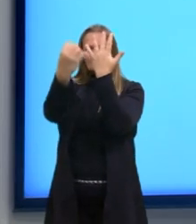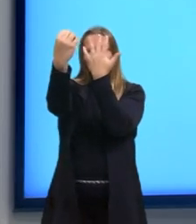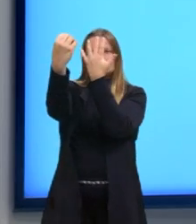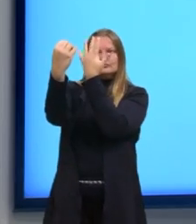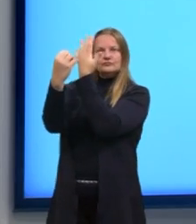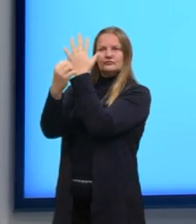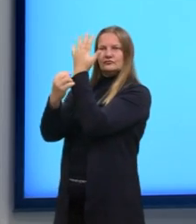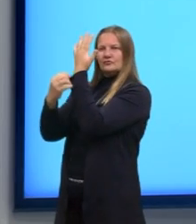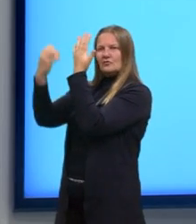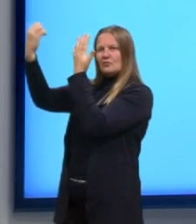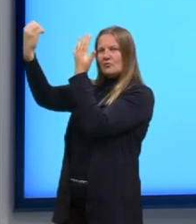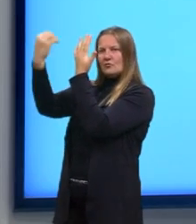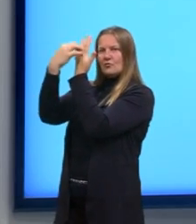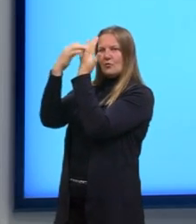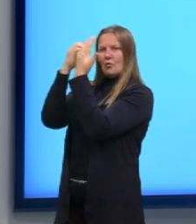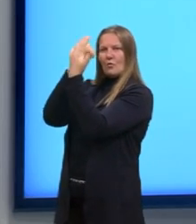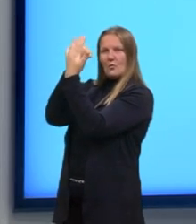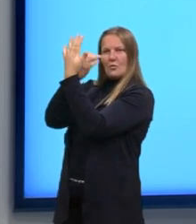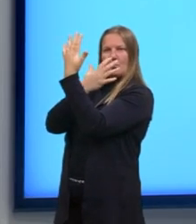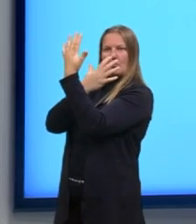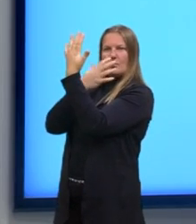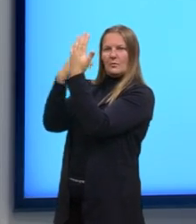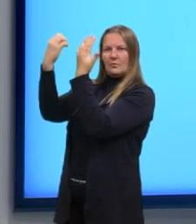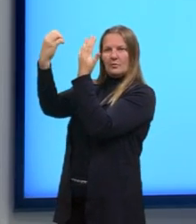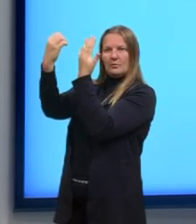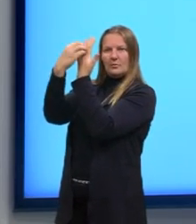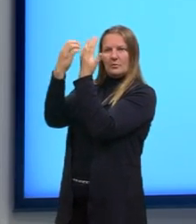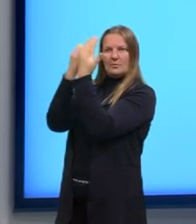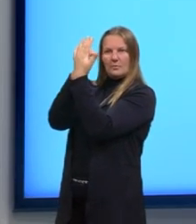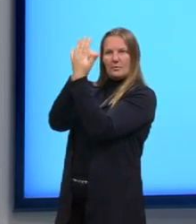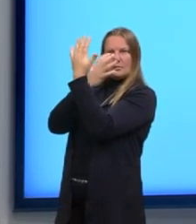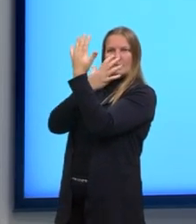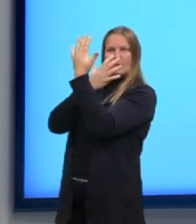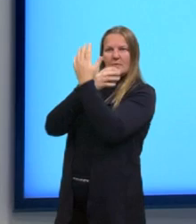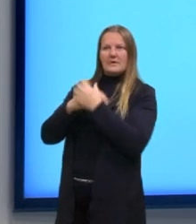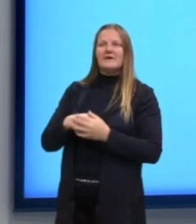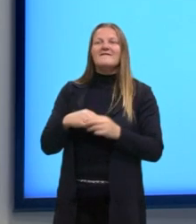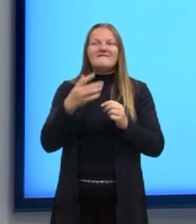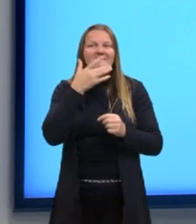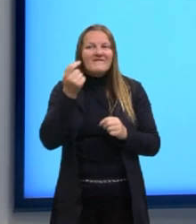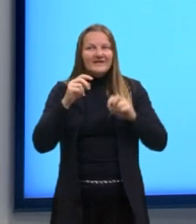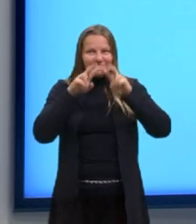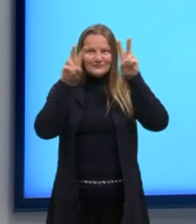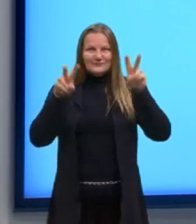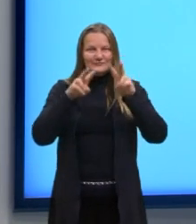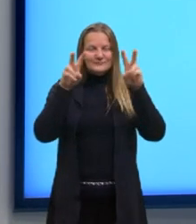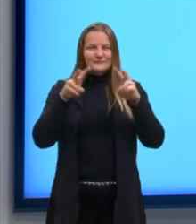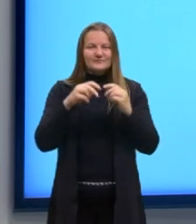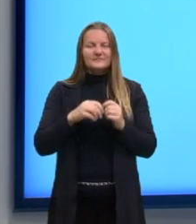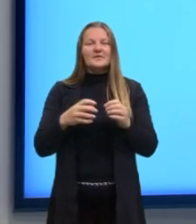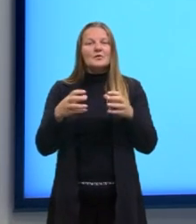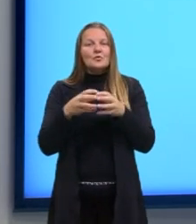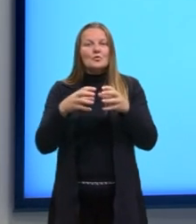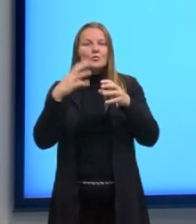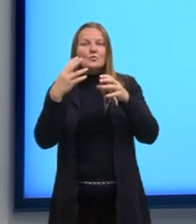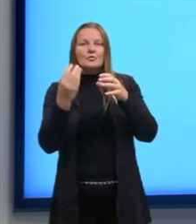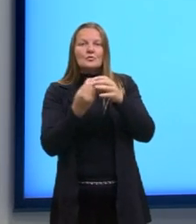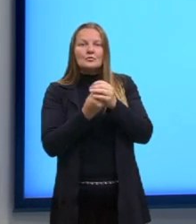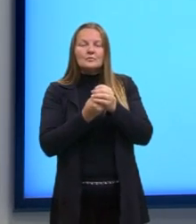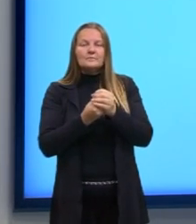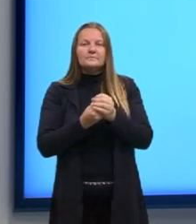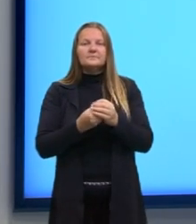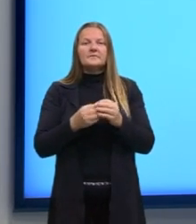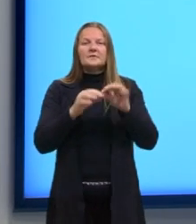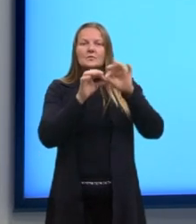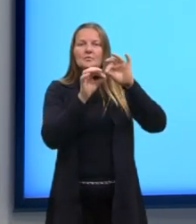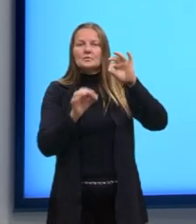espécie de Raios aqui sendo transmitidos né fica até mais fácil da gente visualizar então um conjunto infinito desses